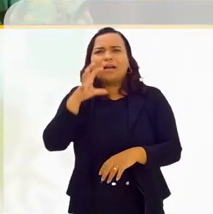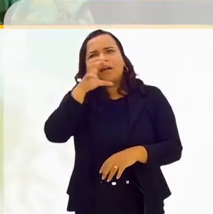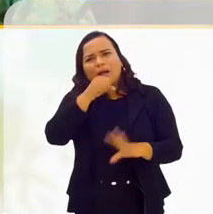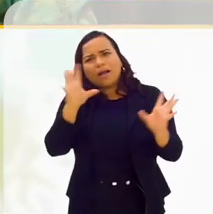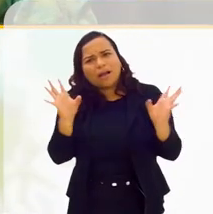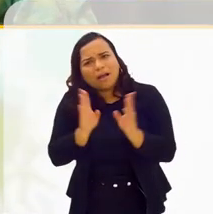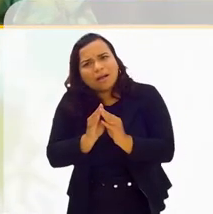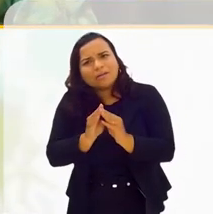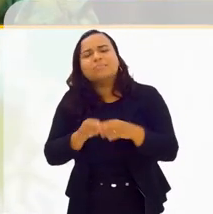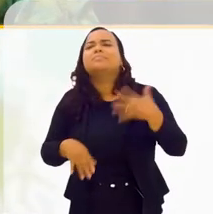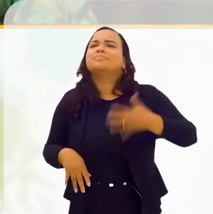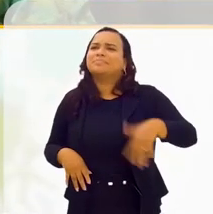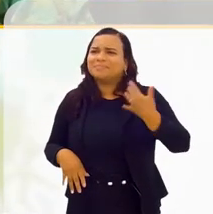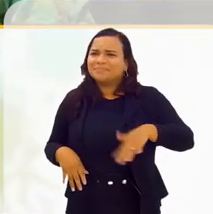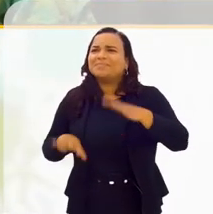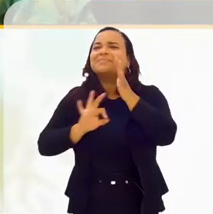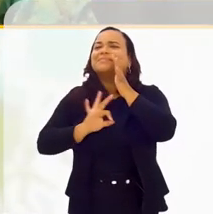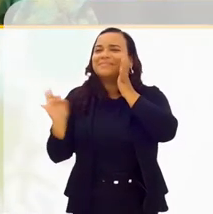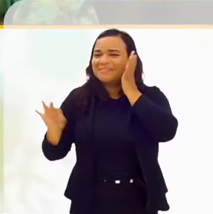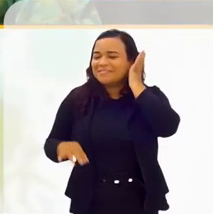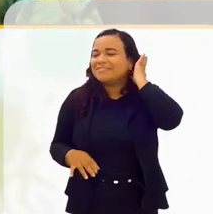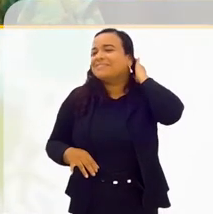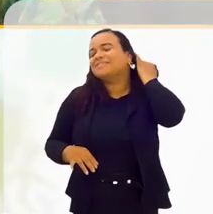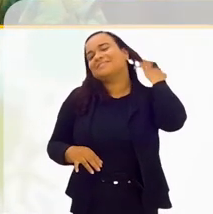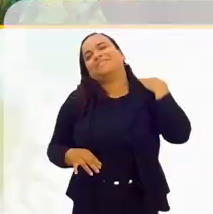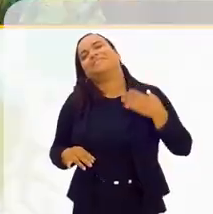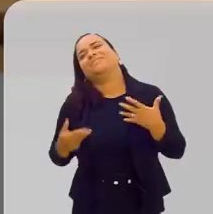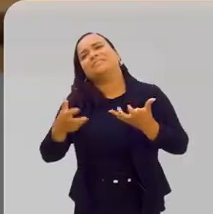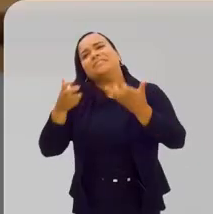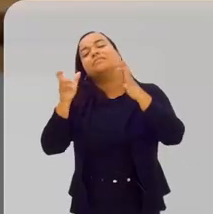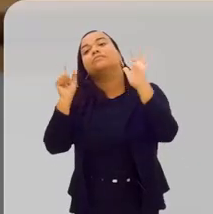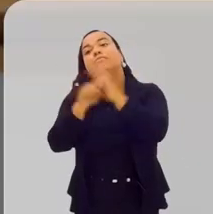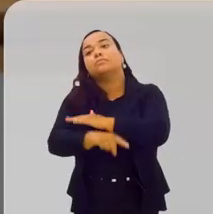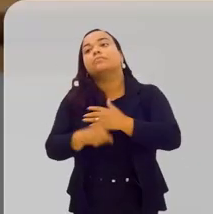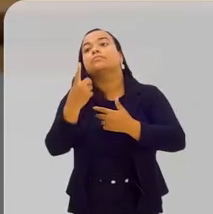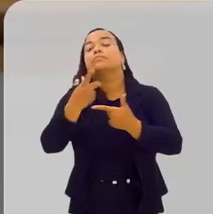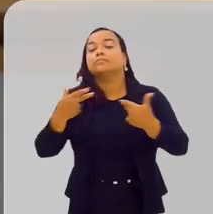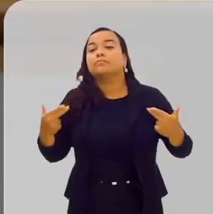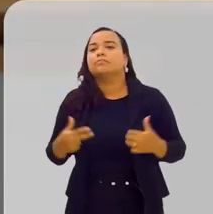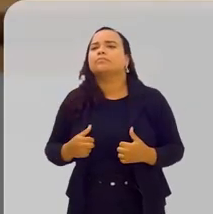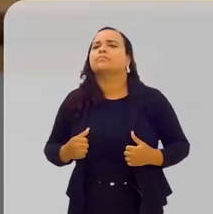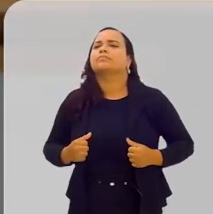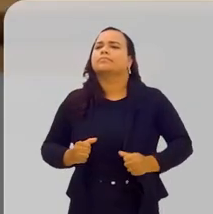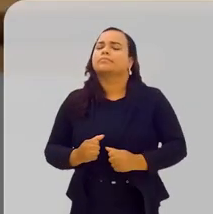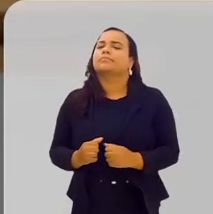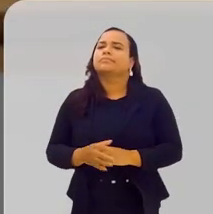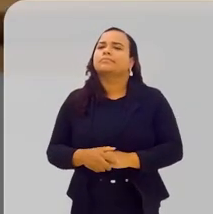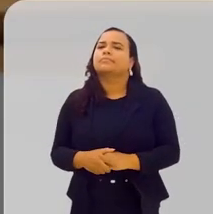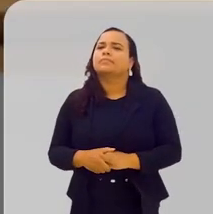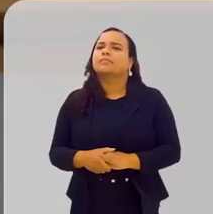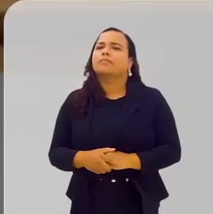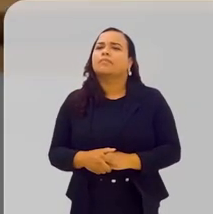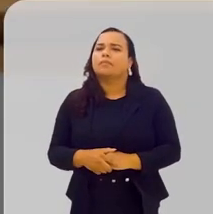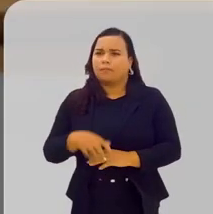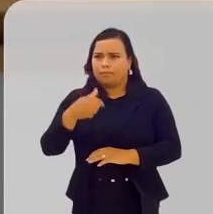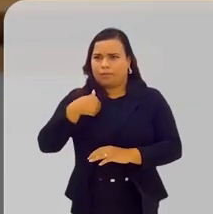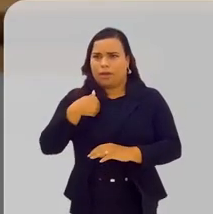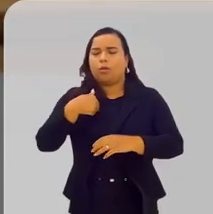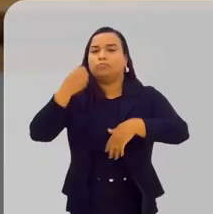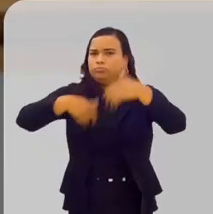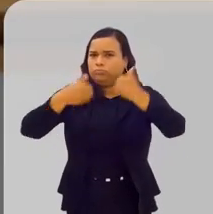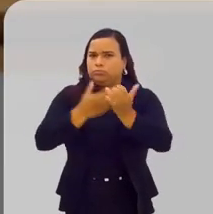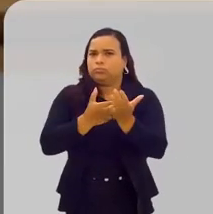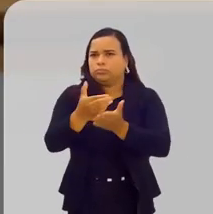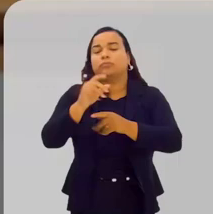uma delícia é demais eu queria te perguntar o seguinte a gente eu comecei